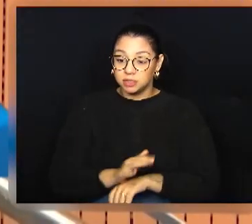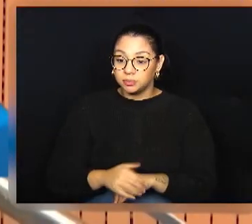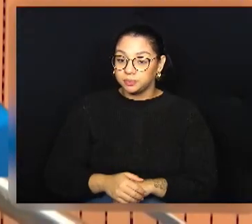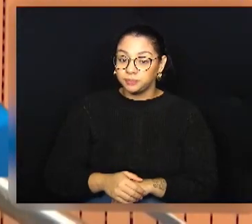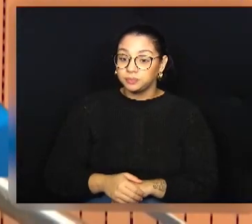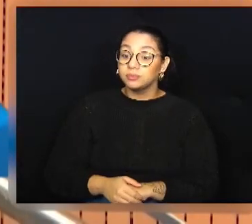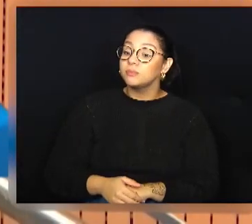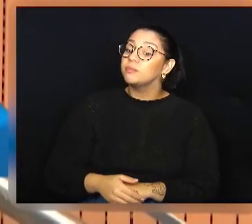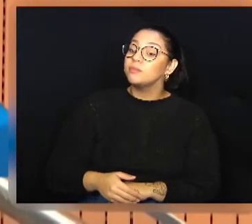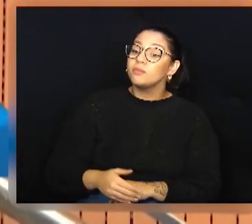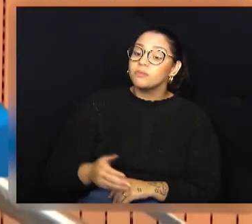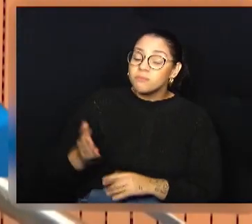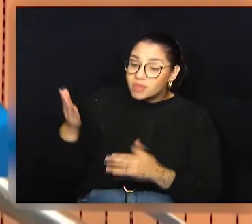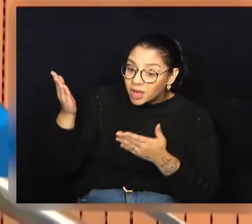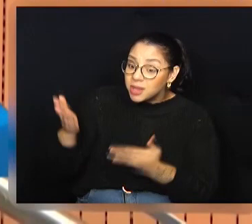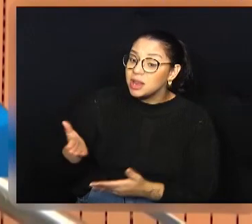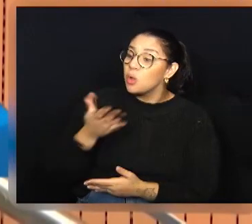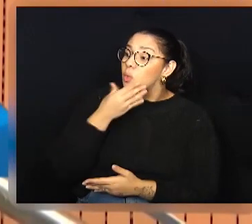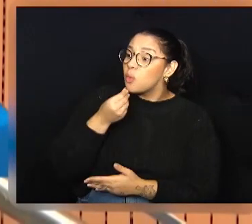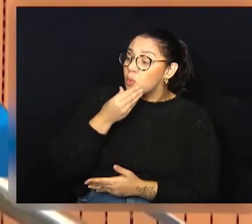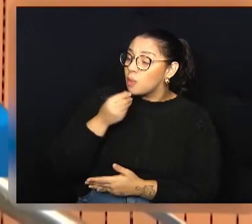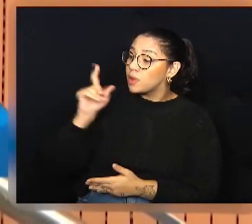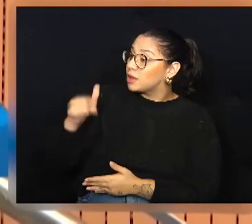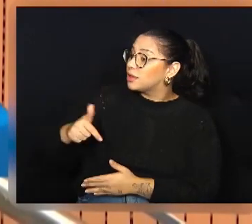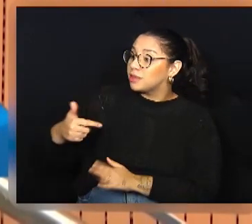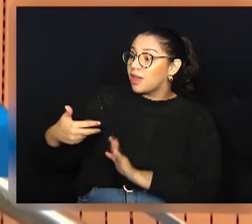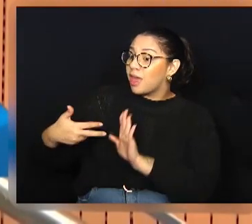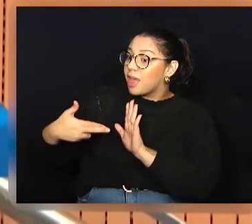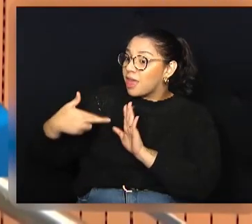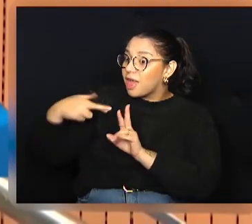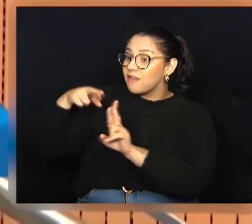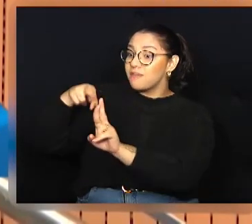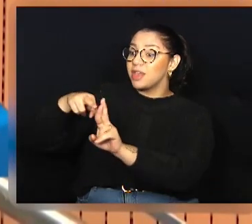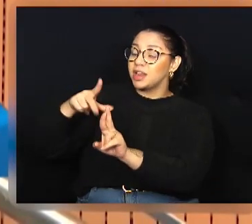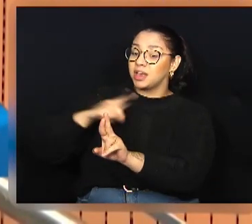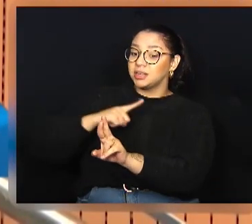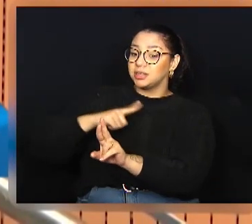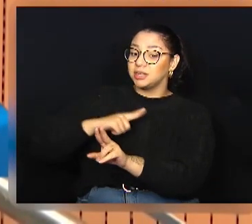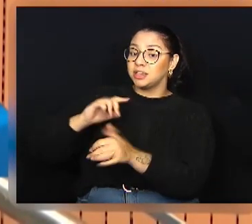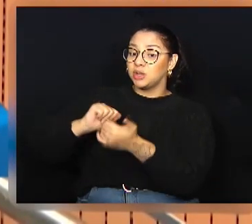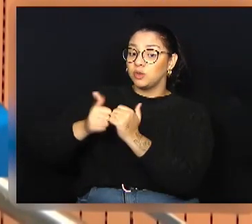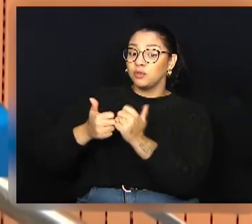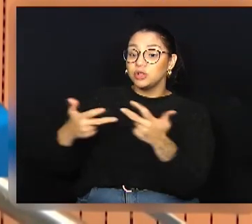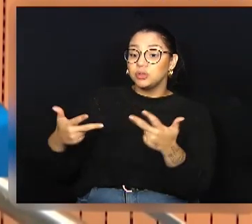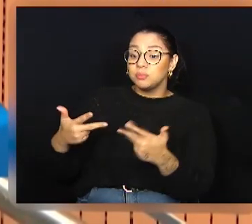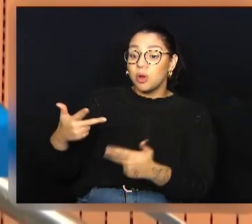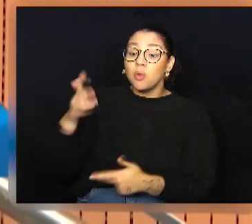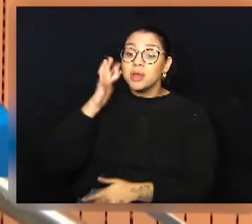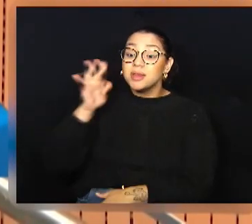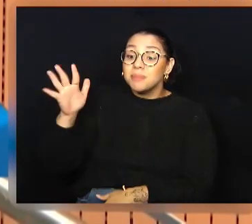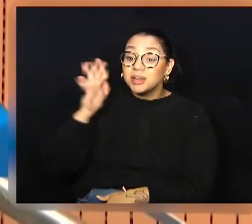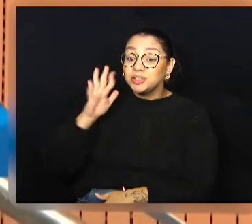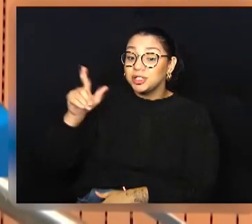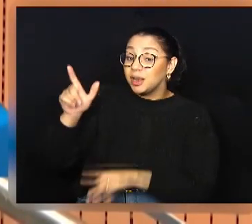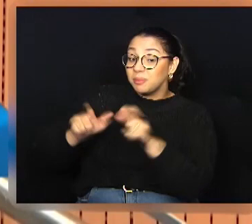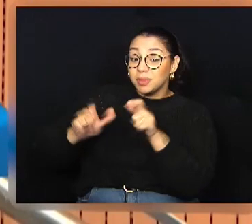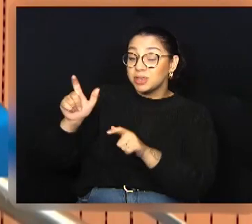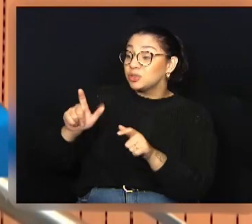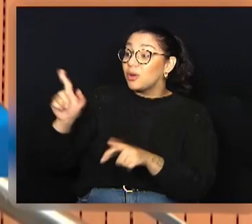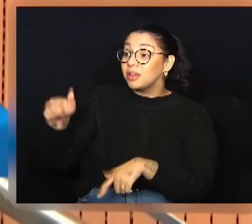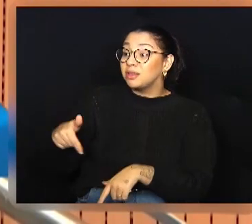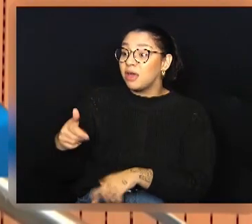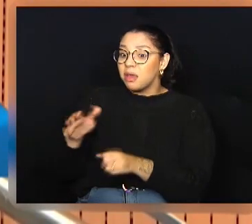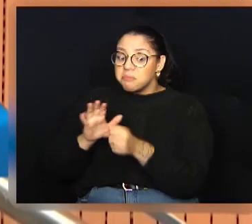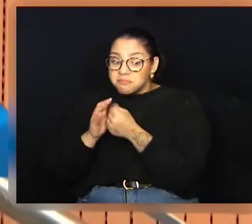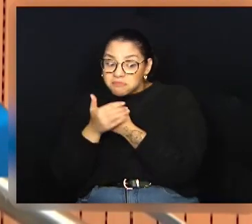do futebol, vítima de uma manifestação como essa, imagina aqueles que são anônimos, cidadãos do